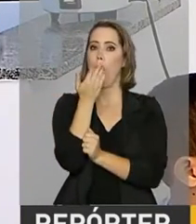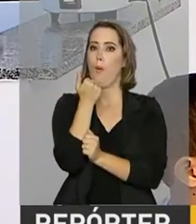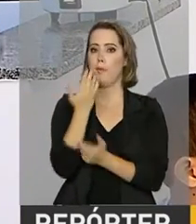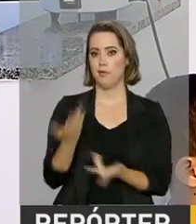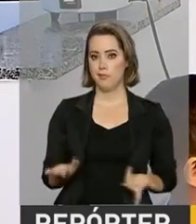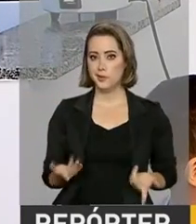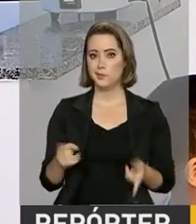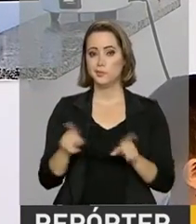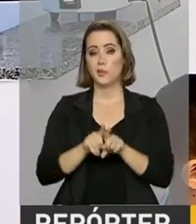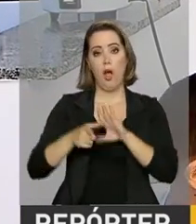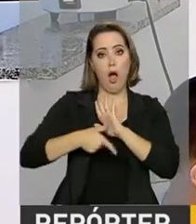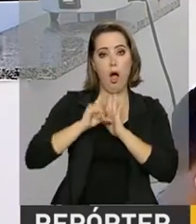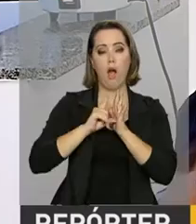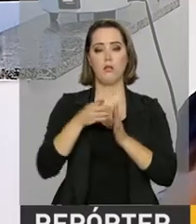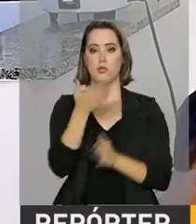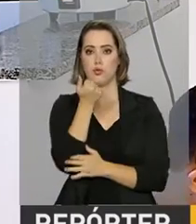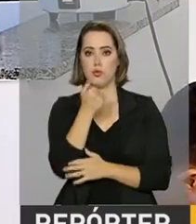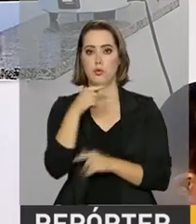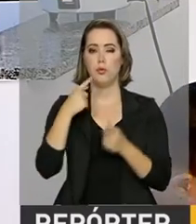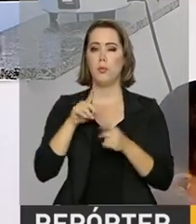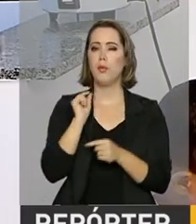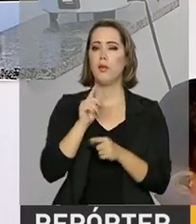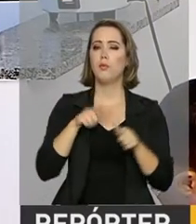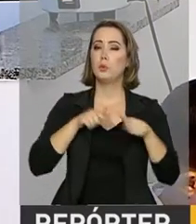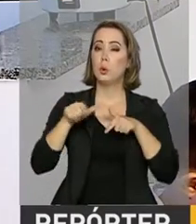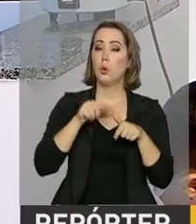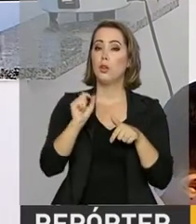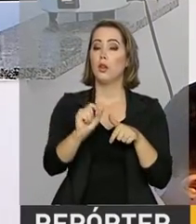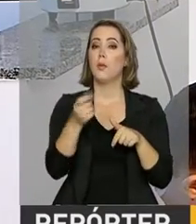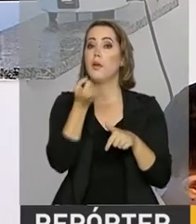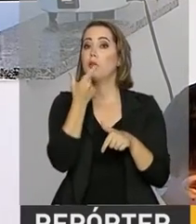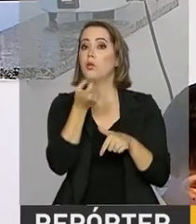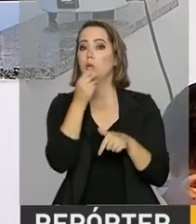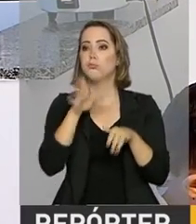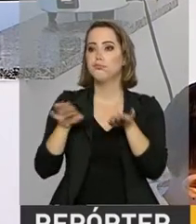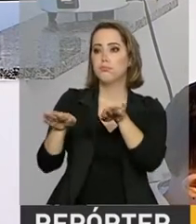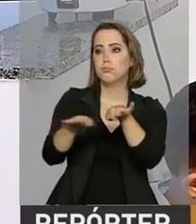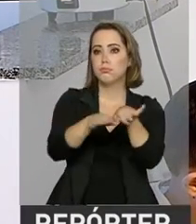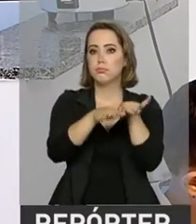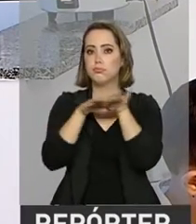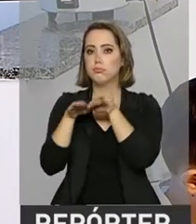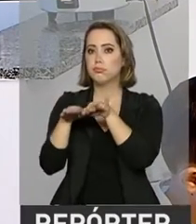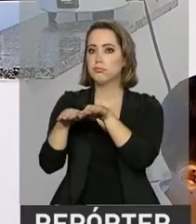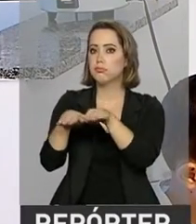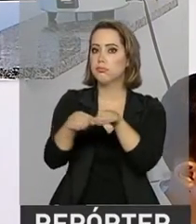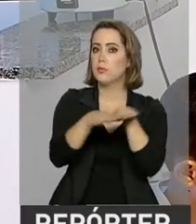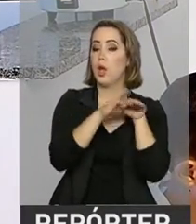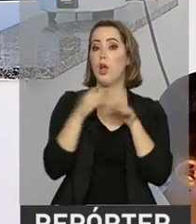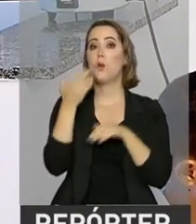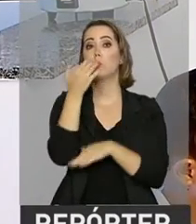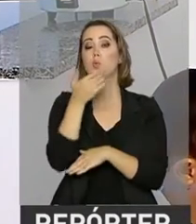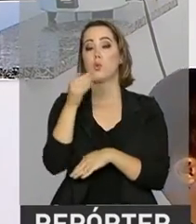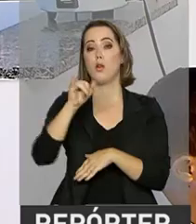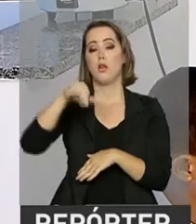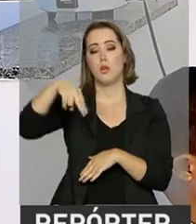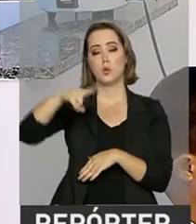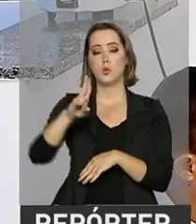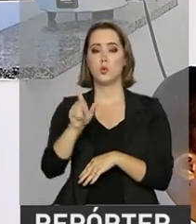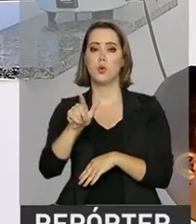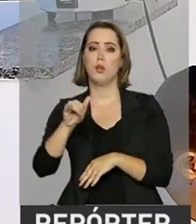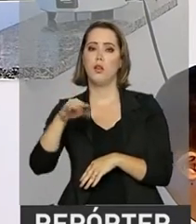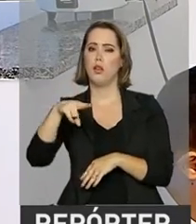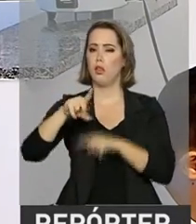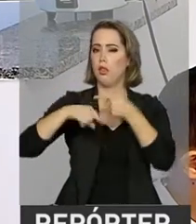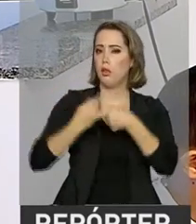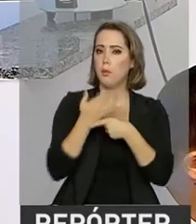comer a função do medicamento é manter a estabilidade do nível de glicose no sangue depois da ingestão de alimentos